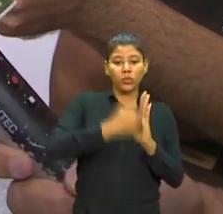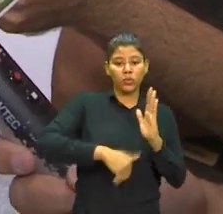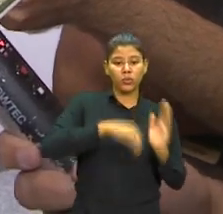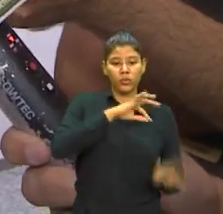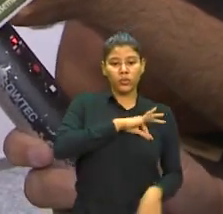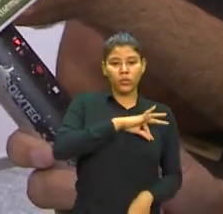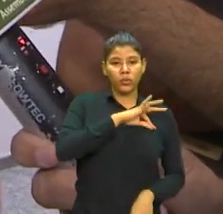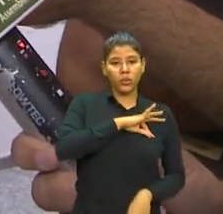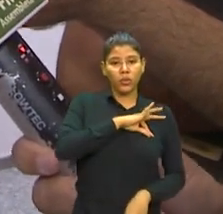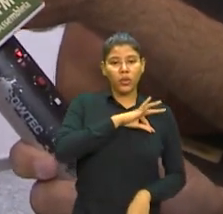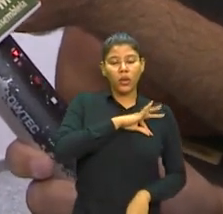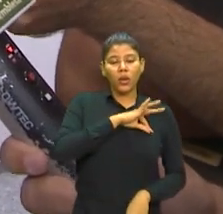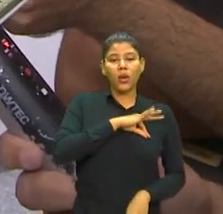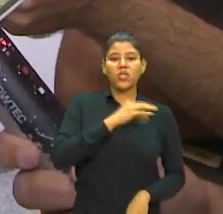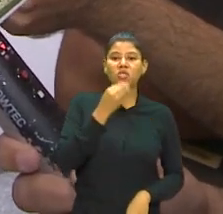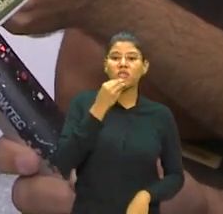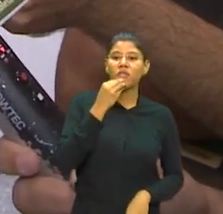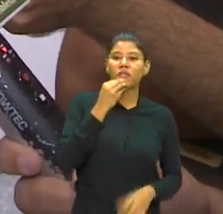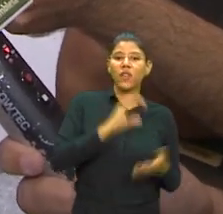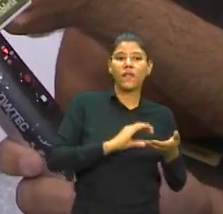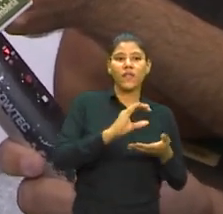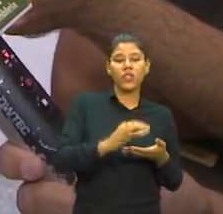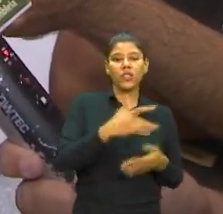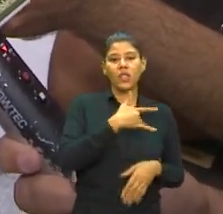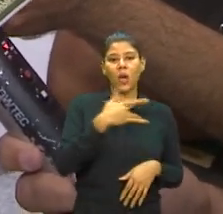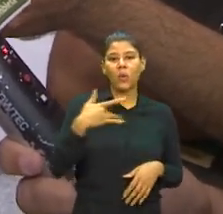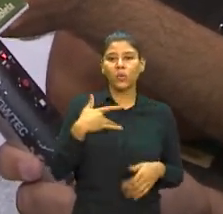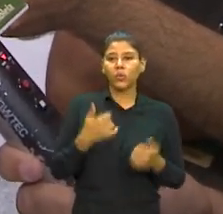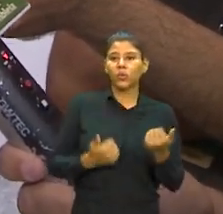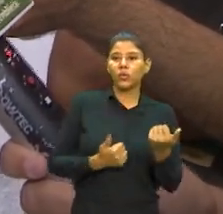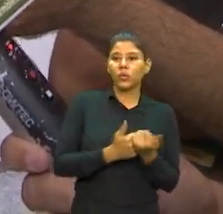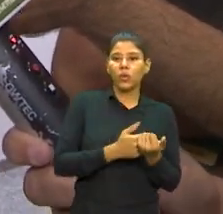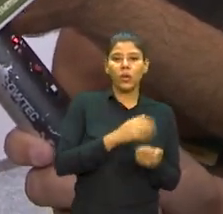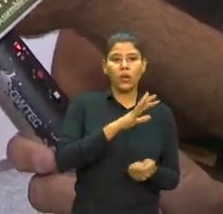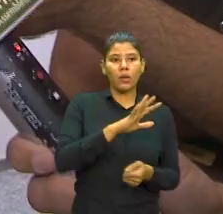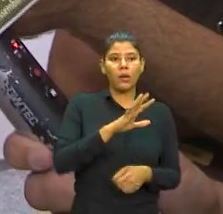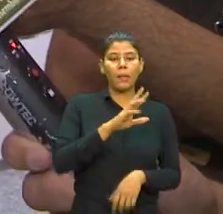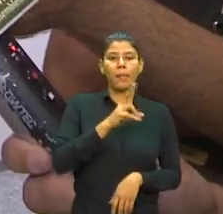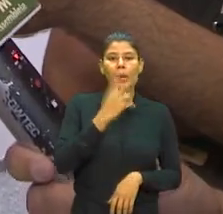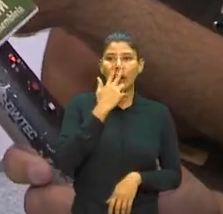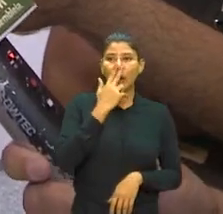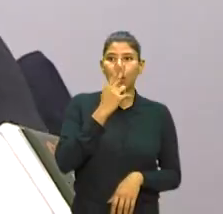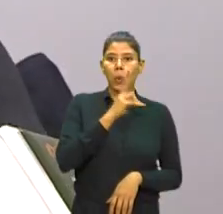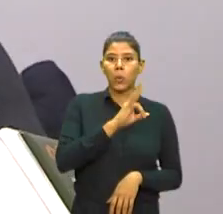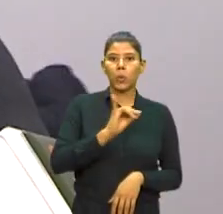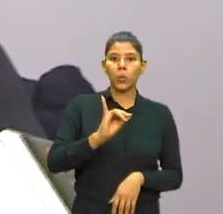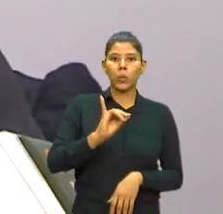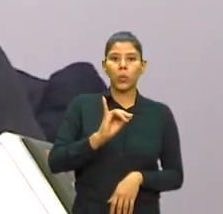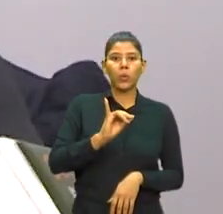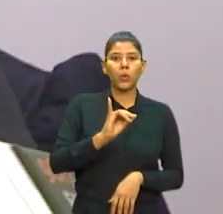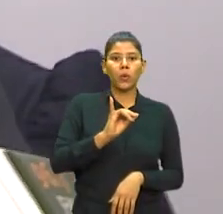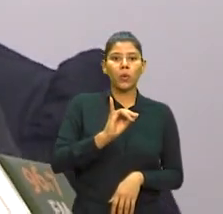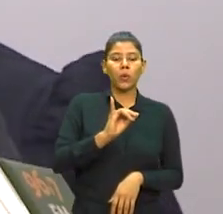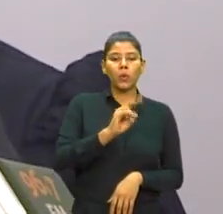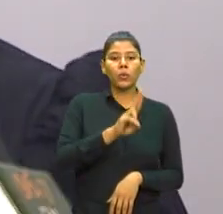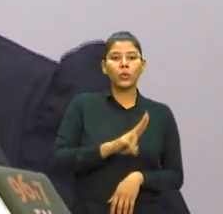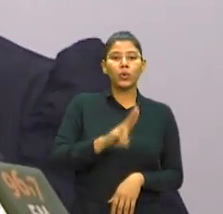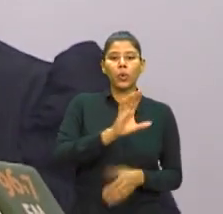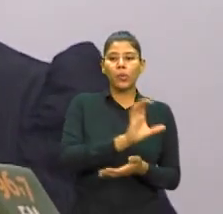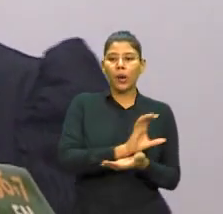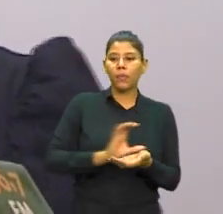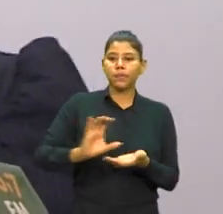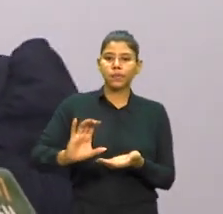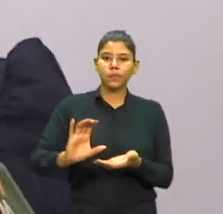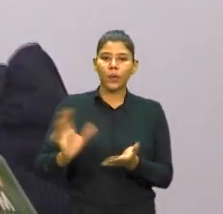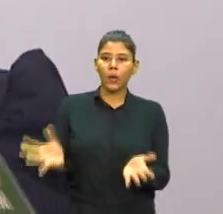serviço de saúde Apoio aos servidores para Mentos paredistas a deputada Augusta Brito falou da